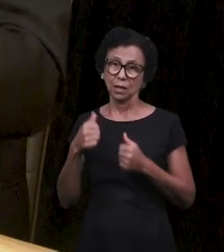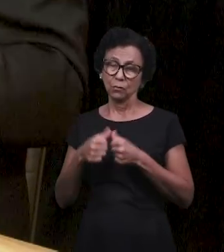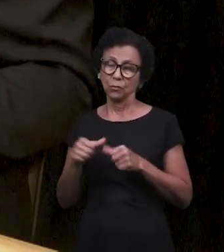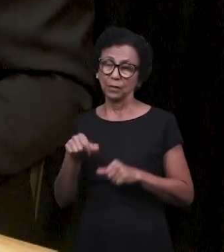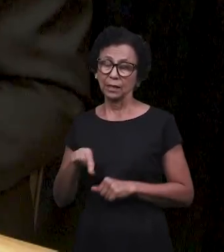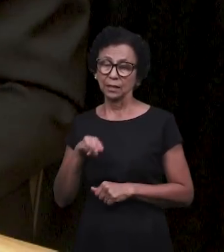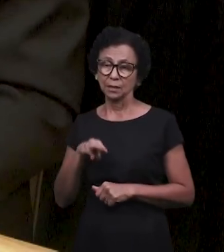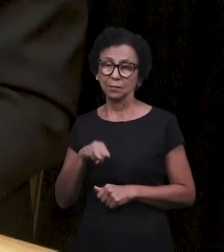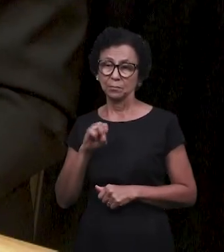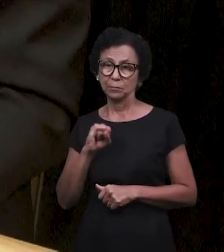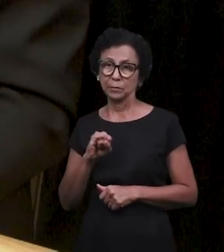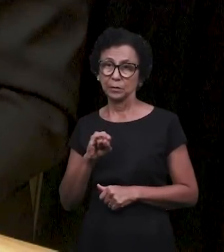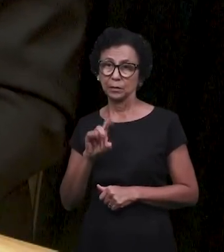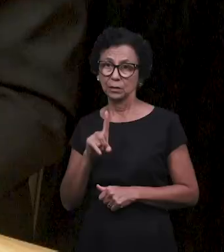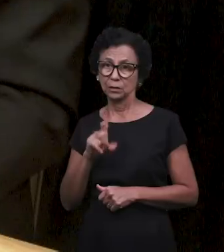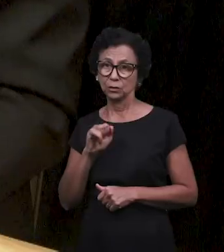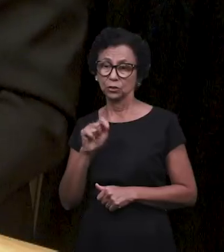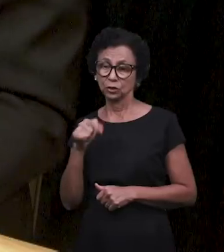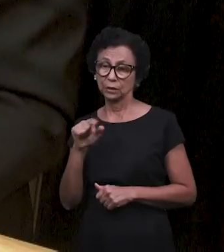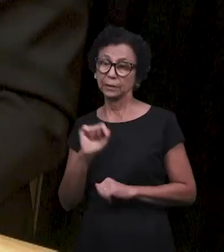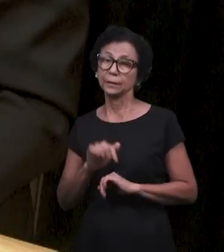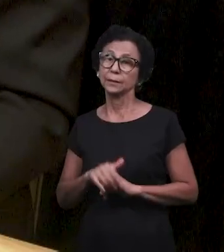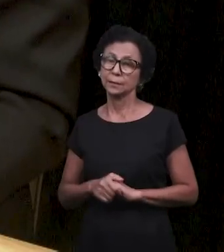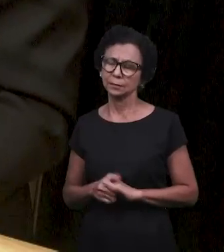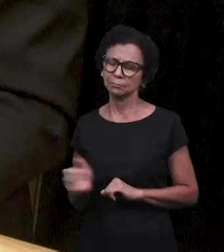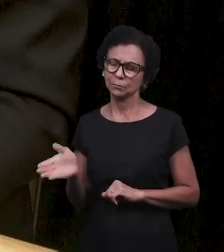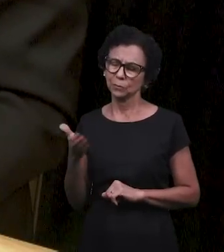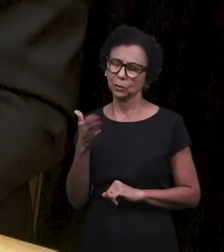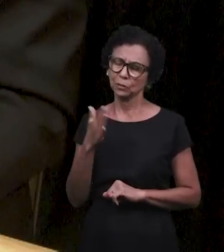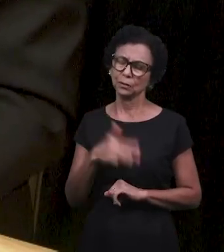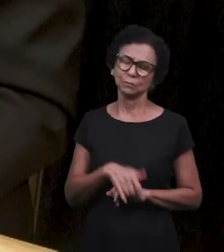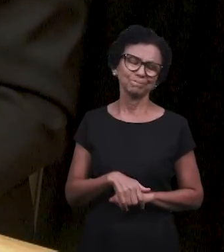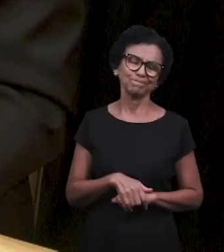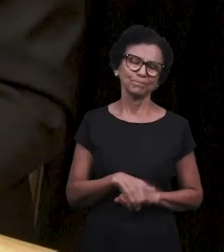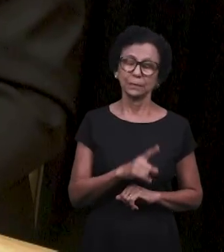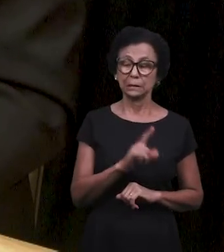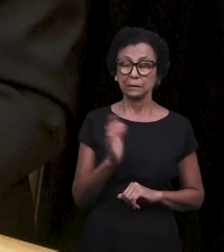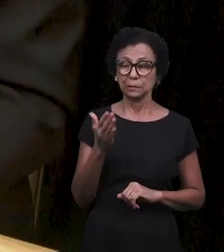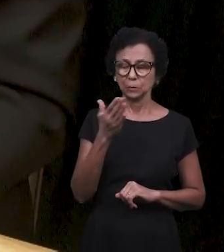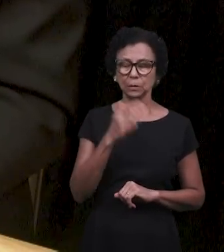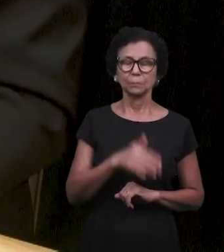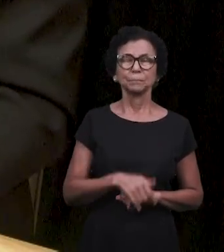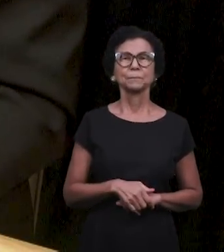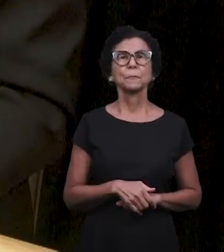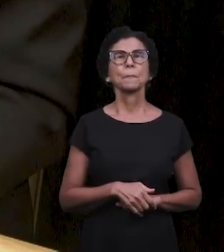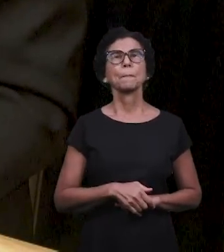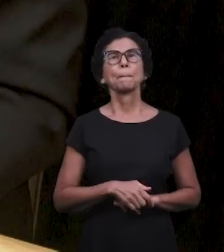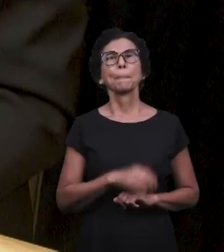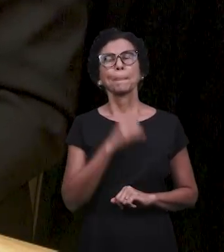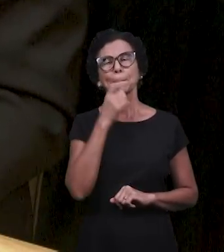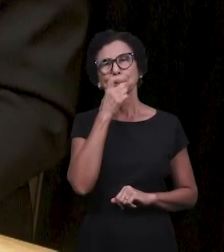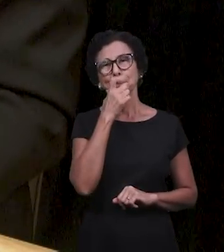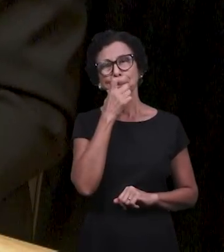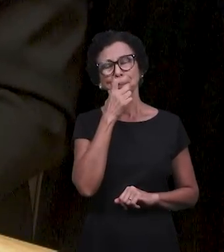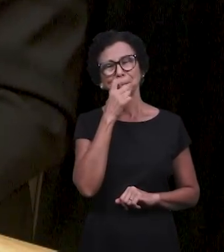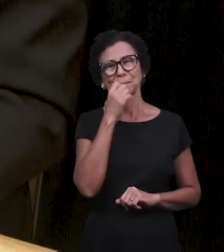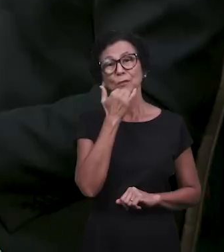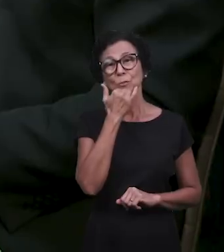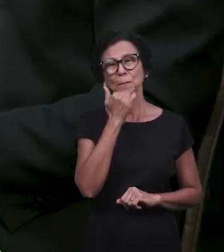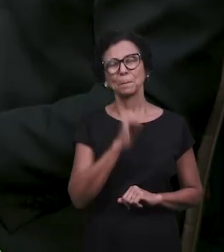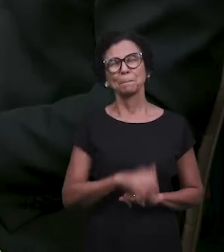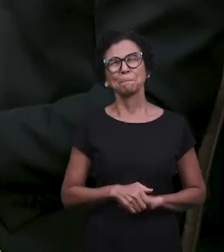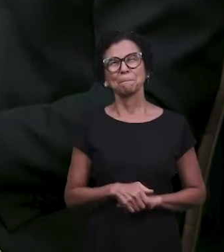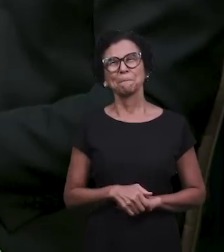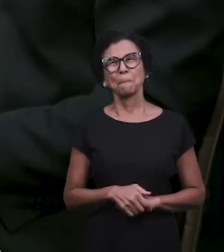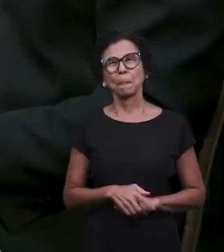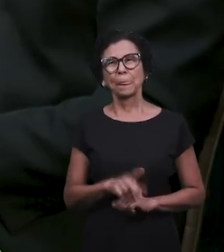em Isaac, a bênção está em Jacó. Não, mas eu vou ficar aqui. Tem um texto... Tem um convite. É um convite, o homem não é obrigado,